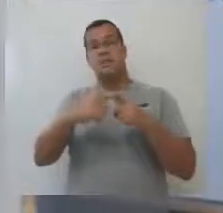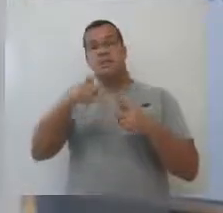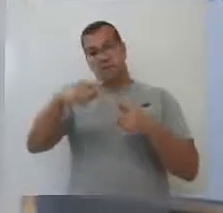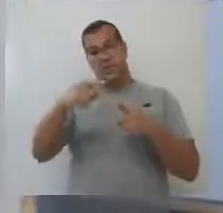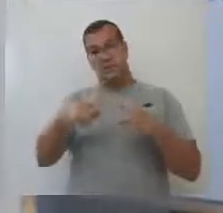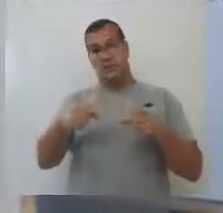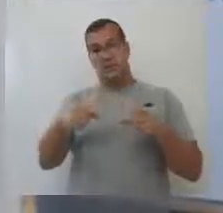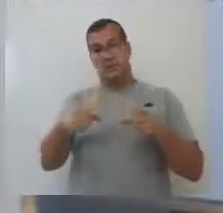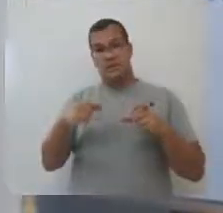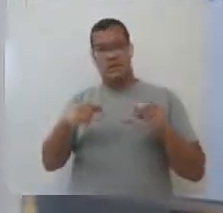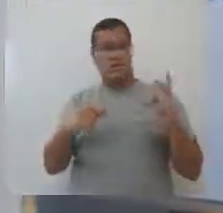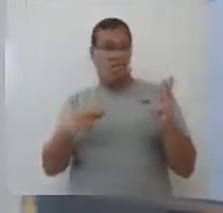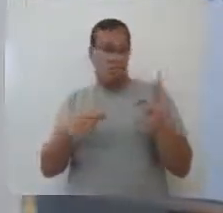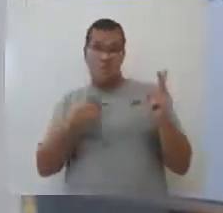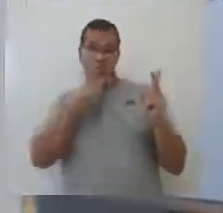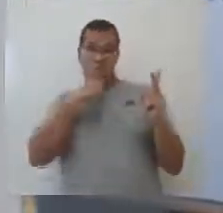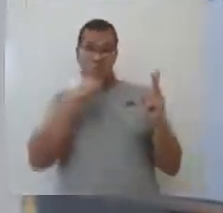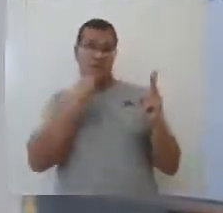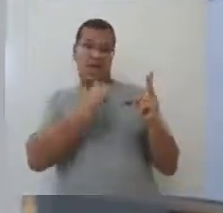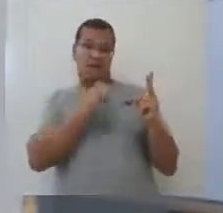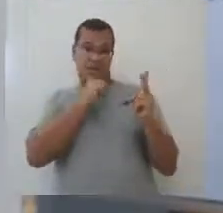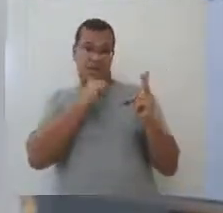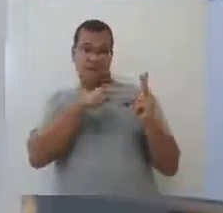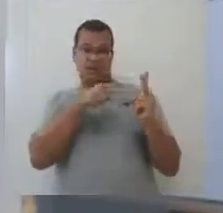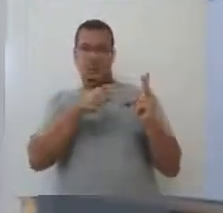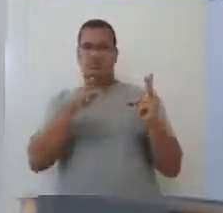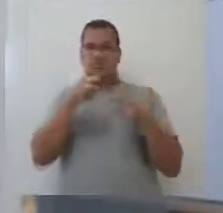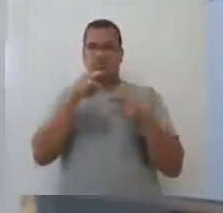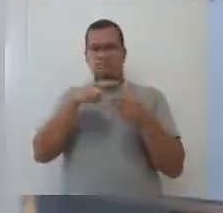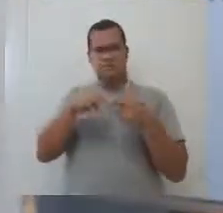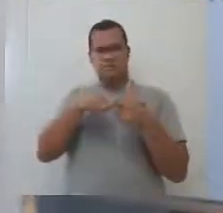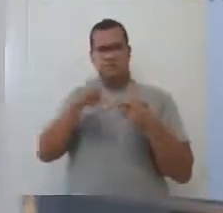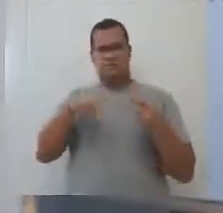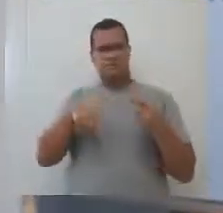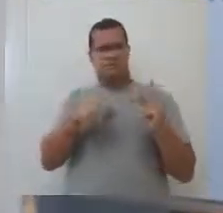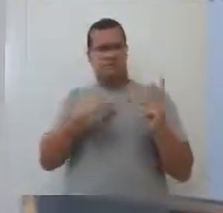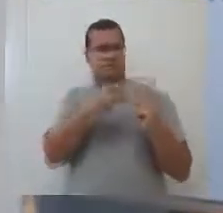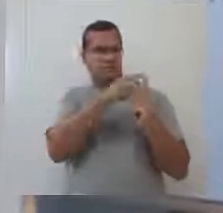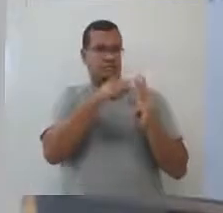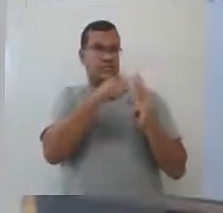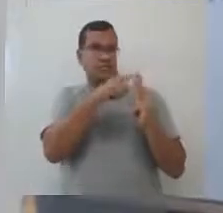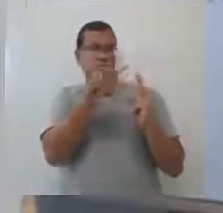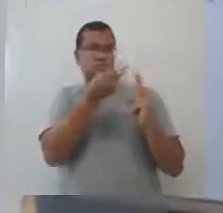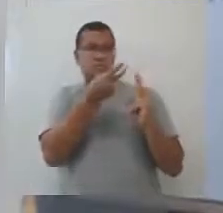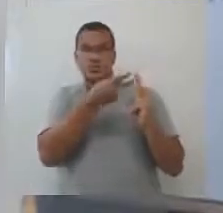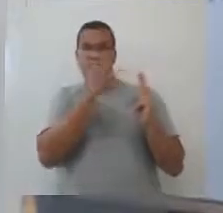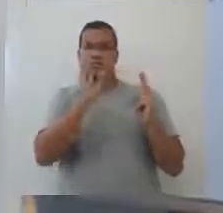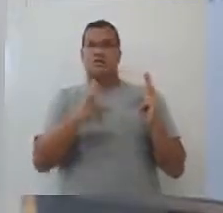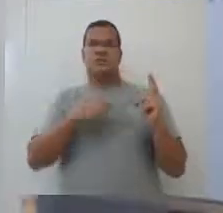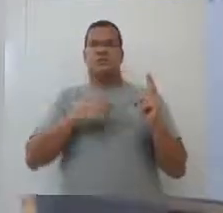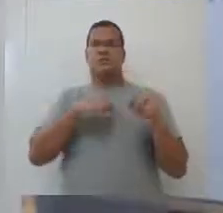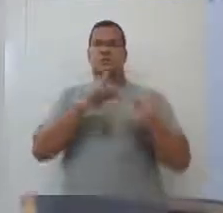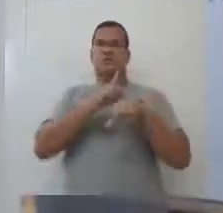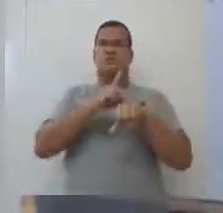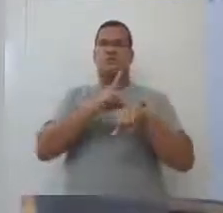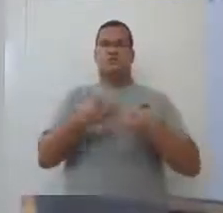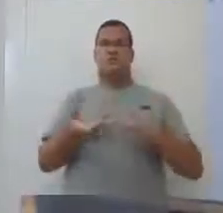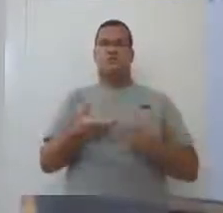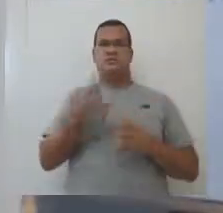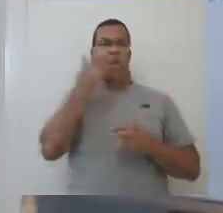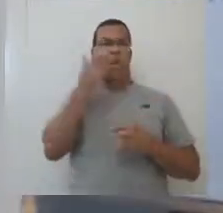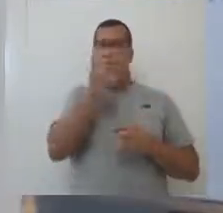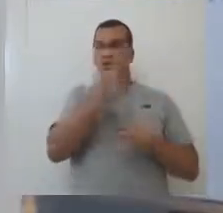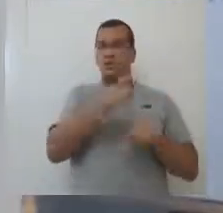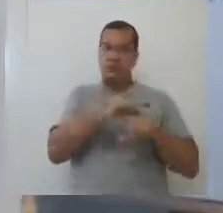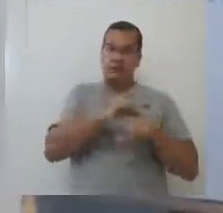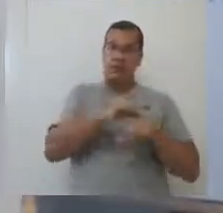do problema, o pai e a mãe, que eu vou usar nesse problema, ele tem olhos escuros, eles são híbridos. Então, a partir do momento que tu diz